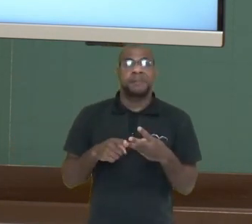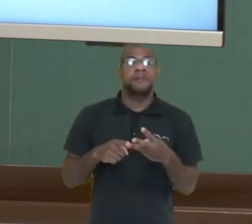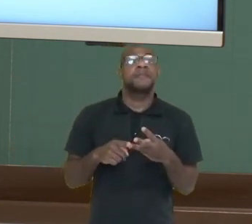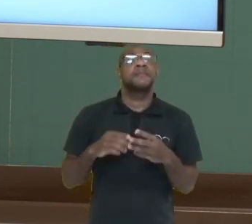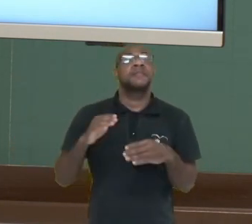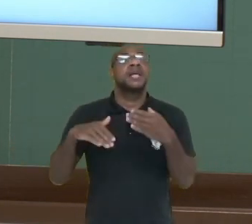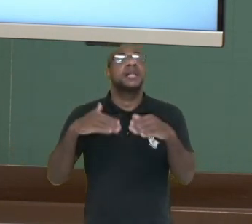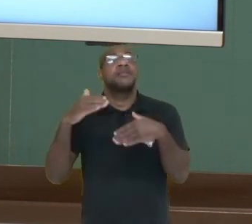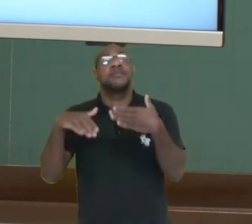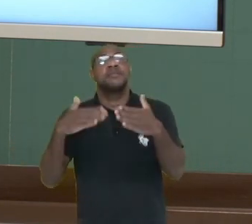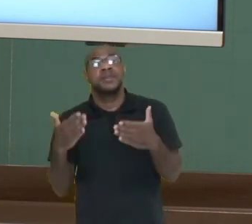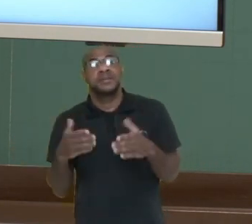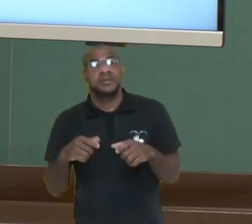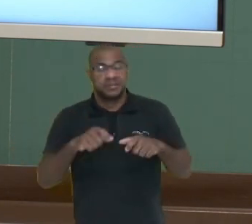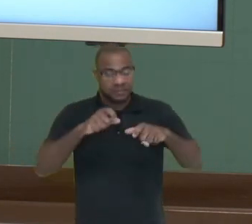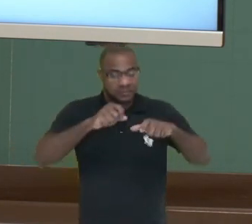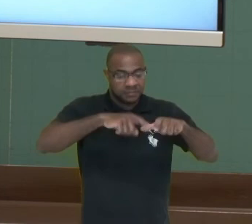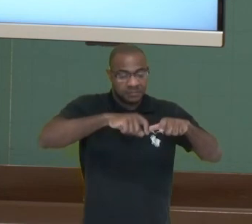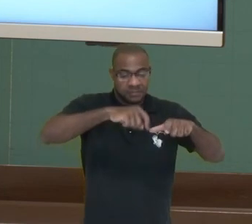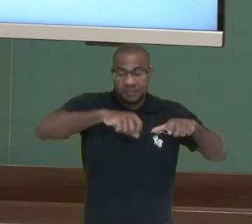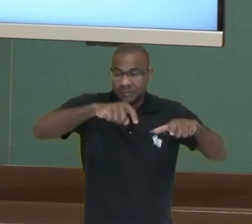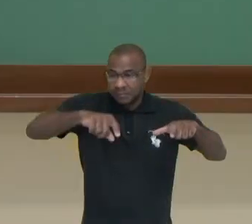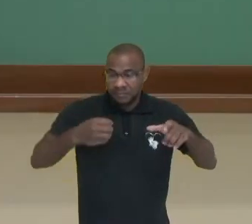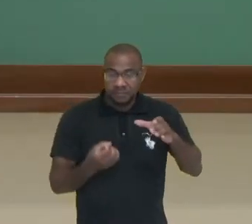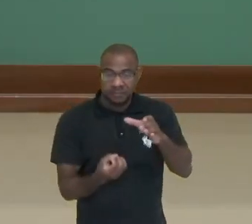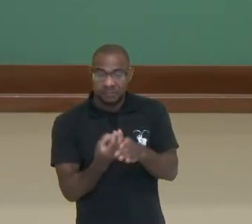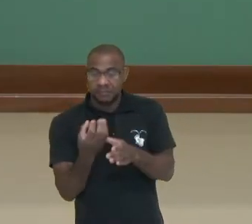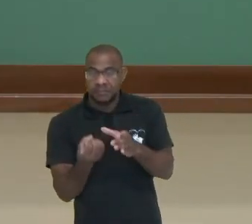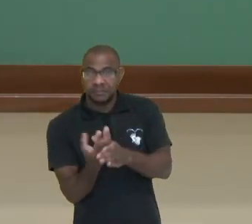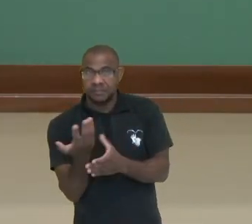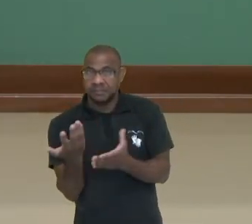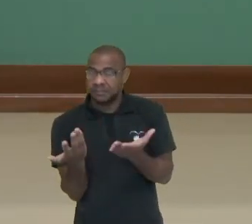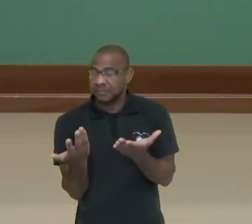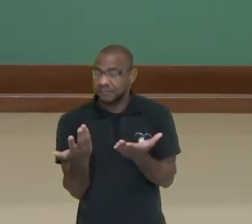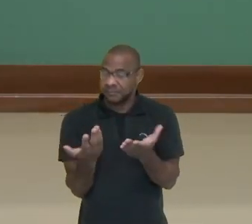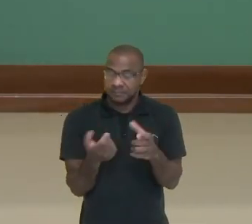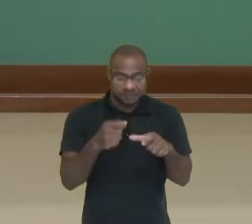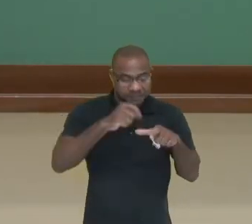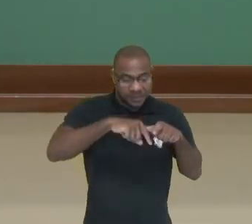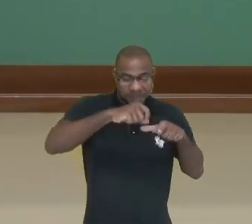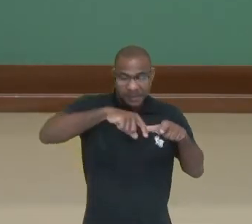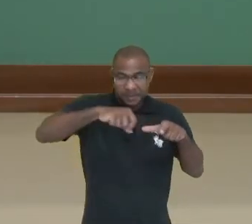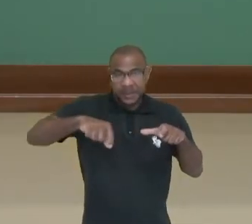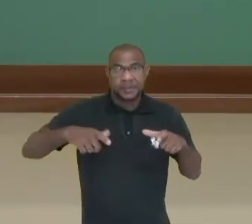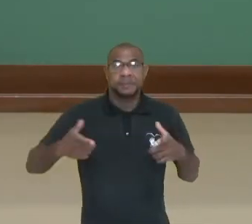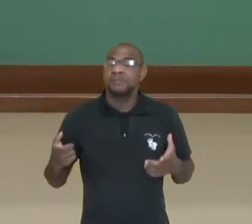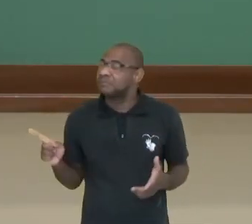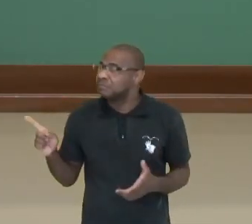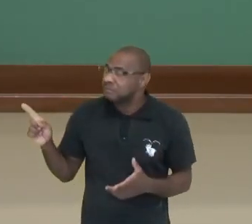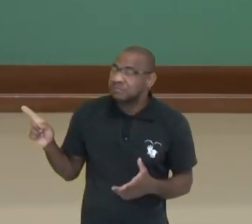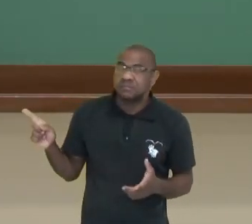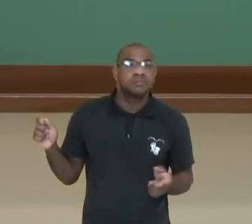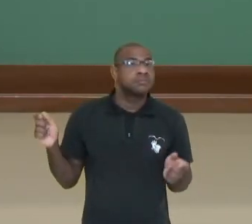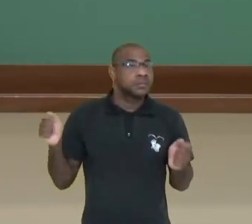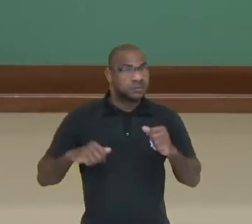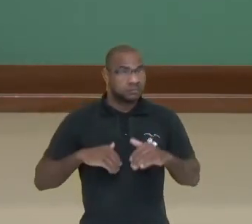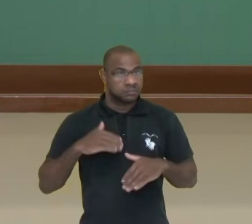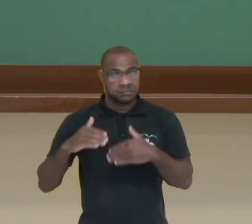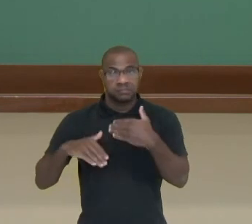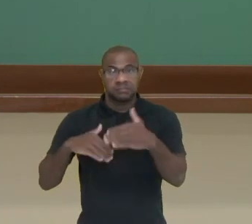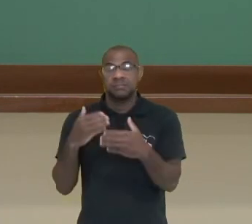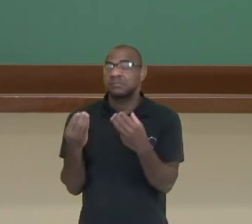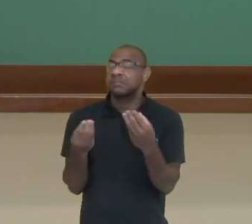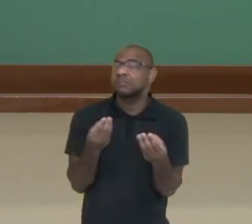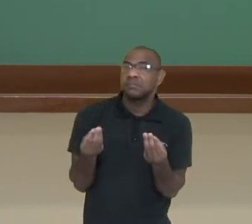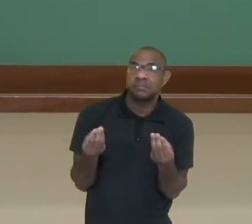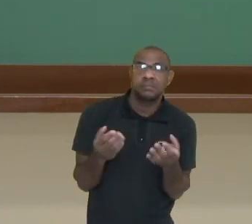da agricultura ou desenvolvimento agrícola. Ô, professor, mas o que é isso quer dizer? Ora, o desenvolvimento agrícola está